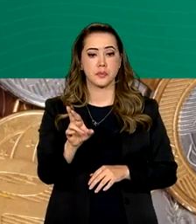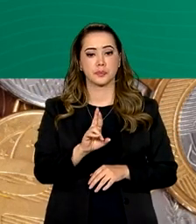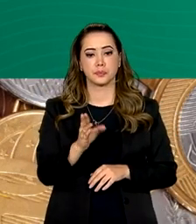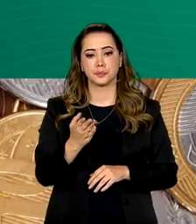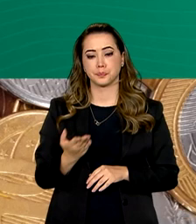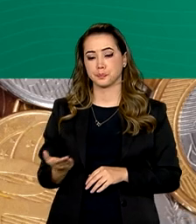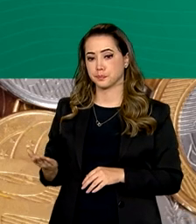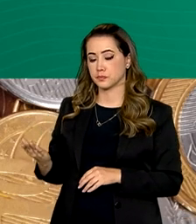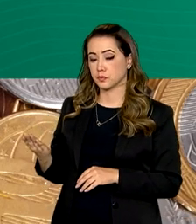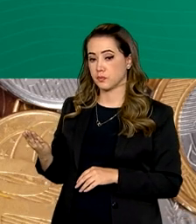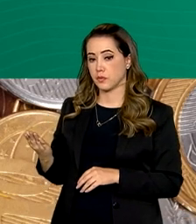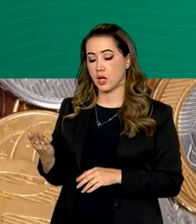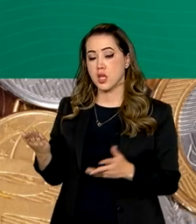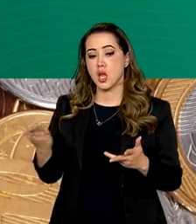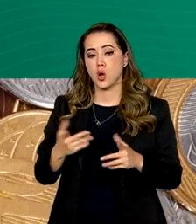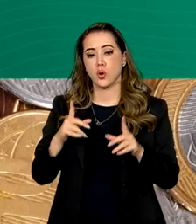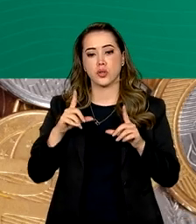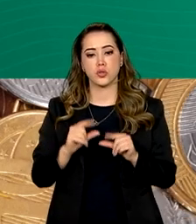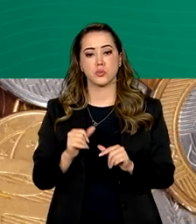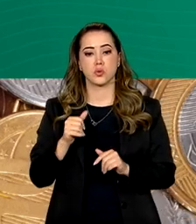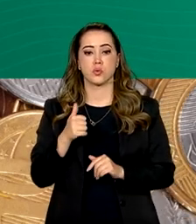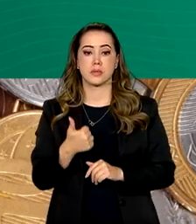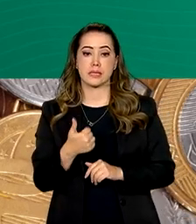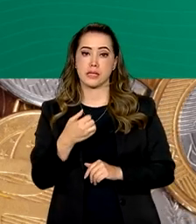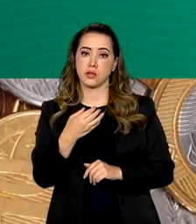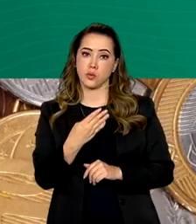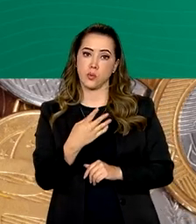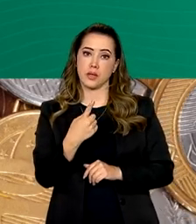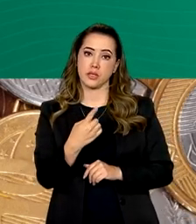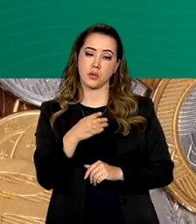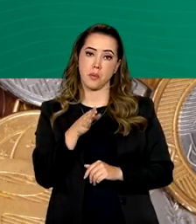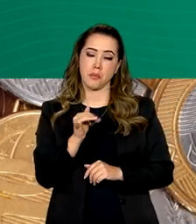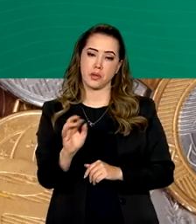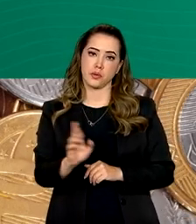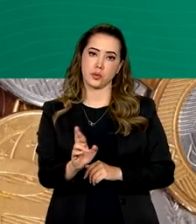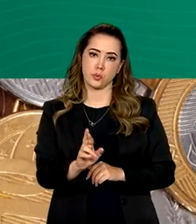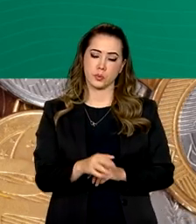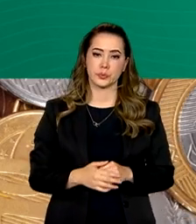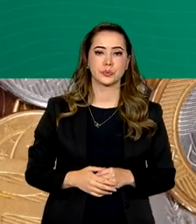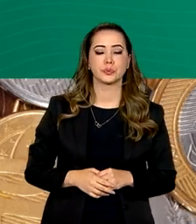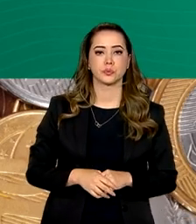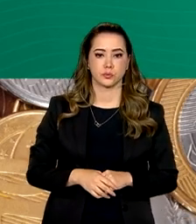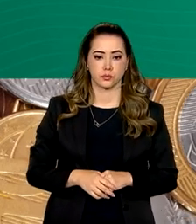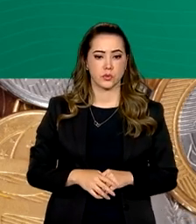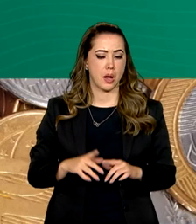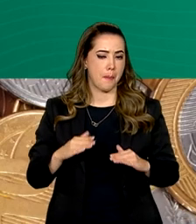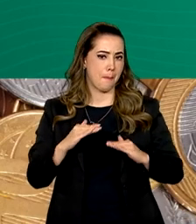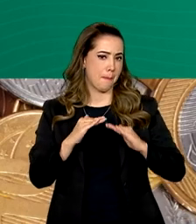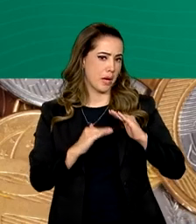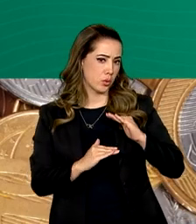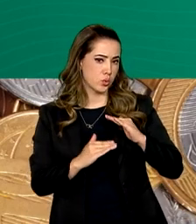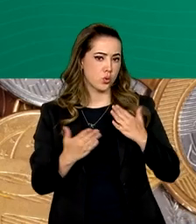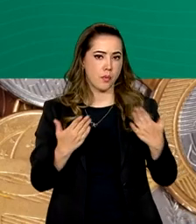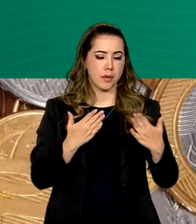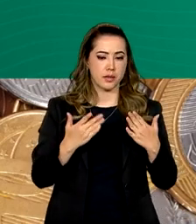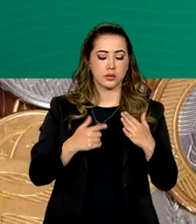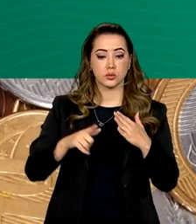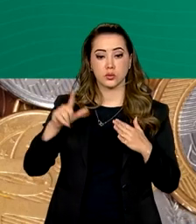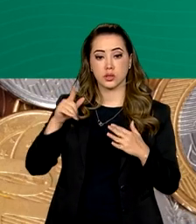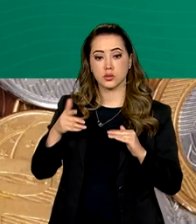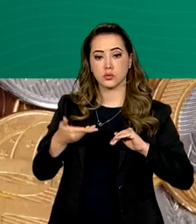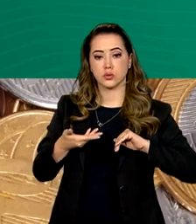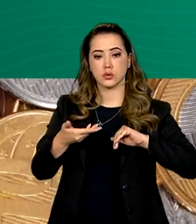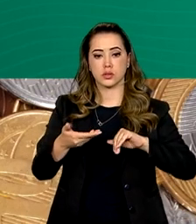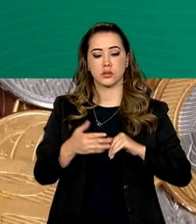reais. E agora caiu para 141,4 bilhões de reais, bem abaixo do que foi autorizado pelo